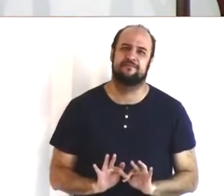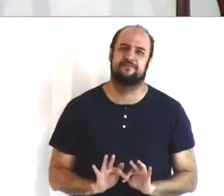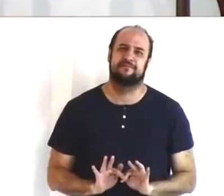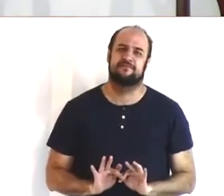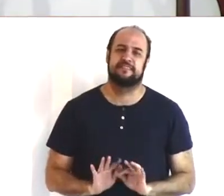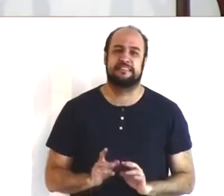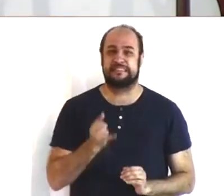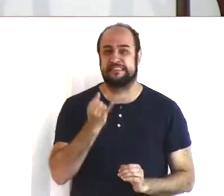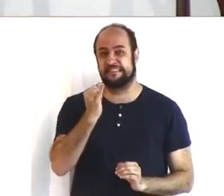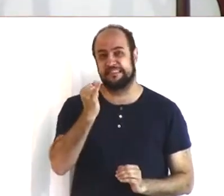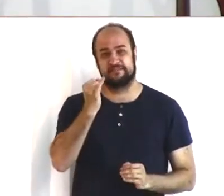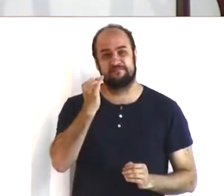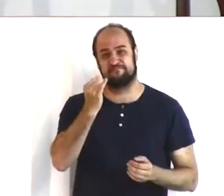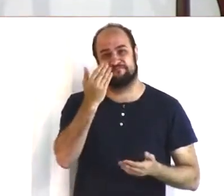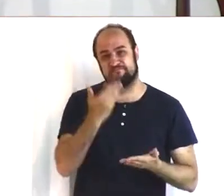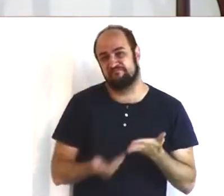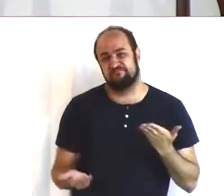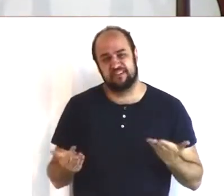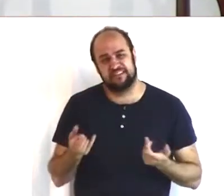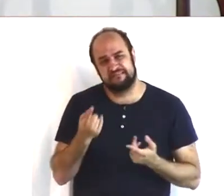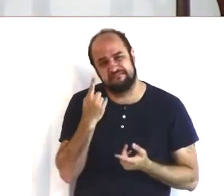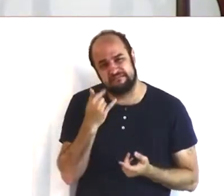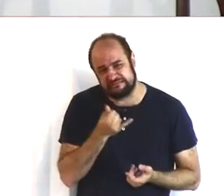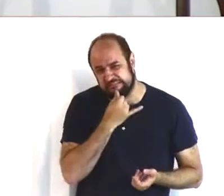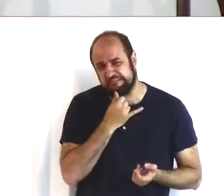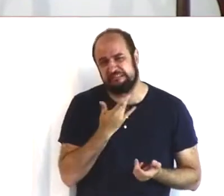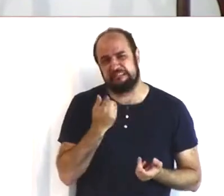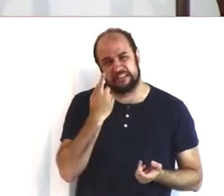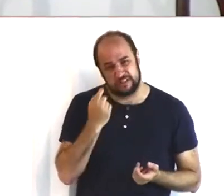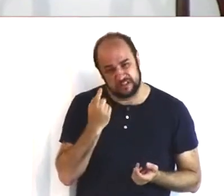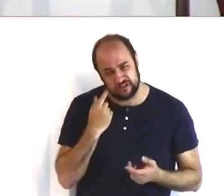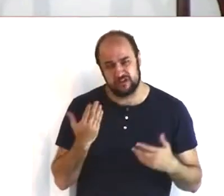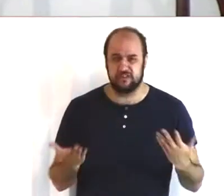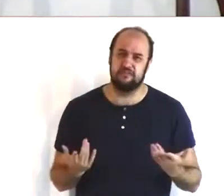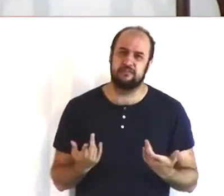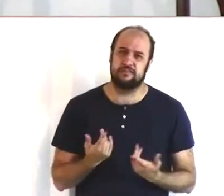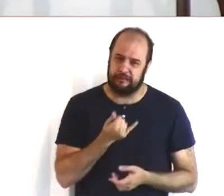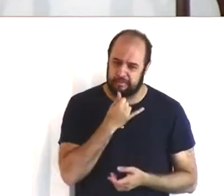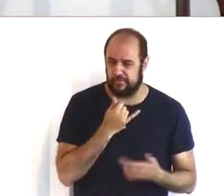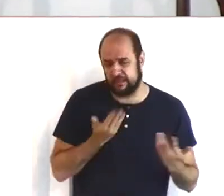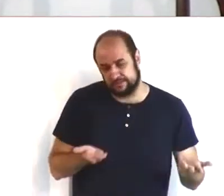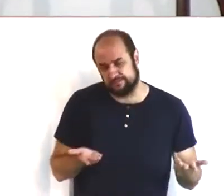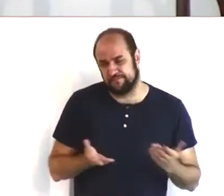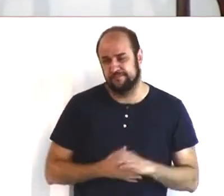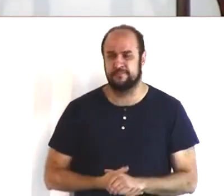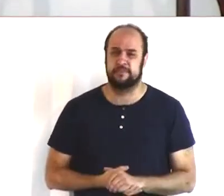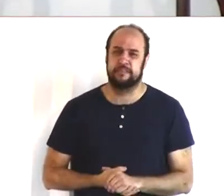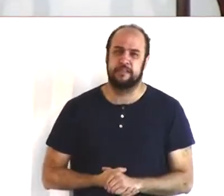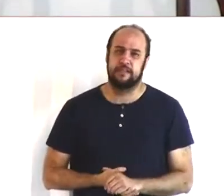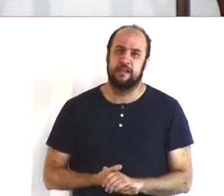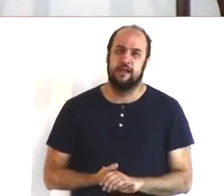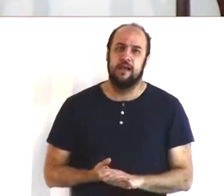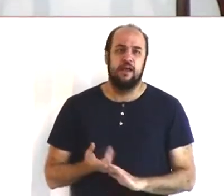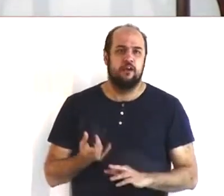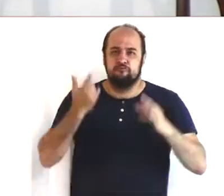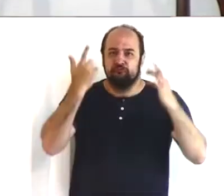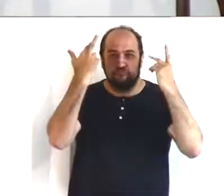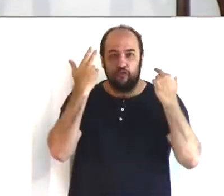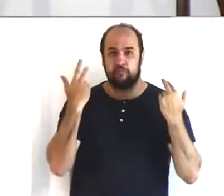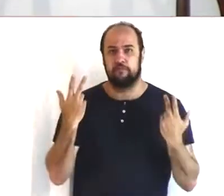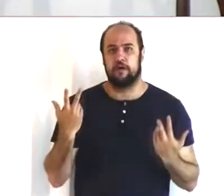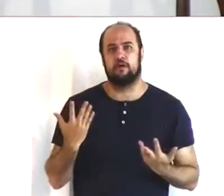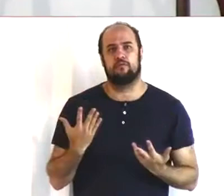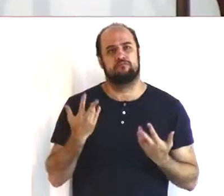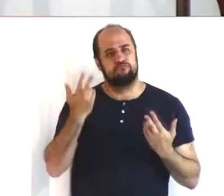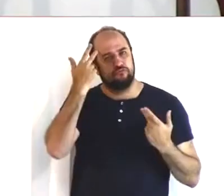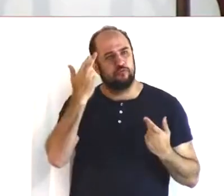não passam, eles ficam muito tristes e eles também choram, só que de tristeza. E isso é muito natural, isso é